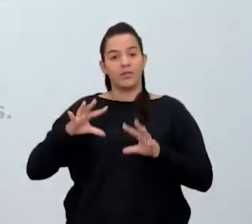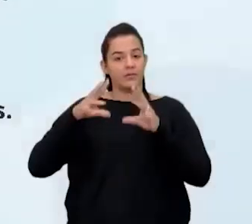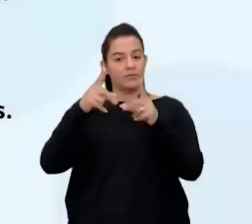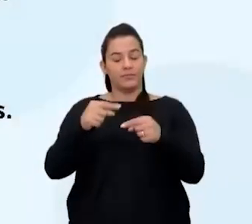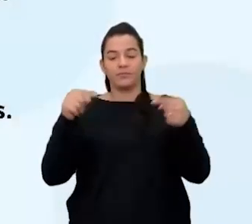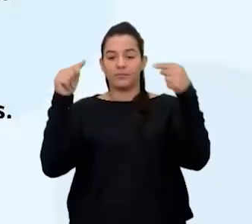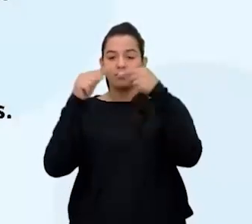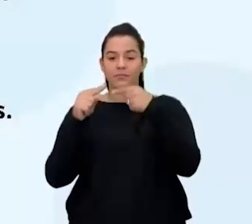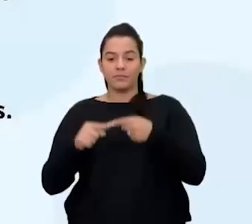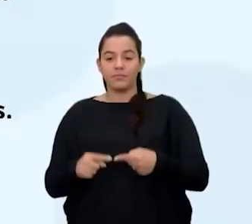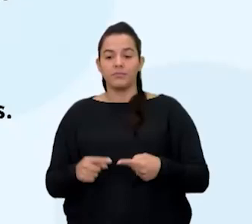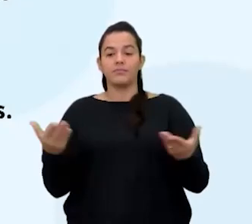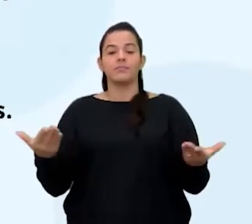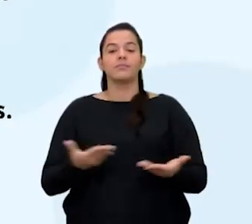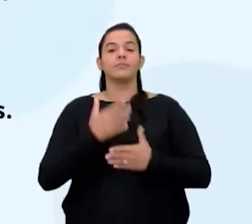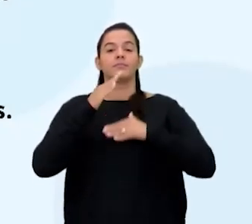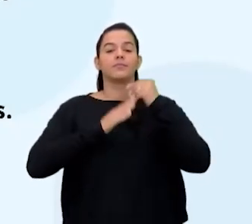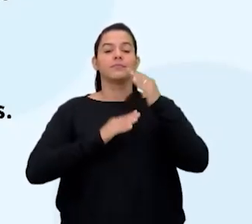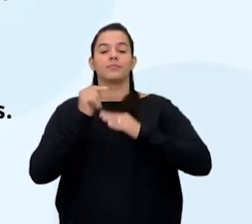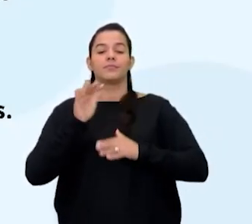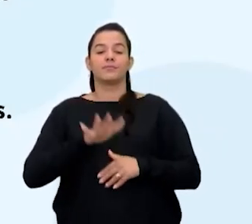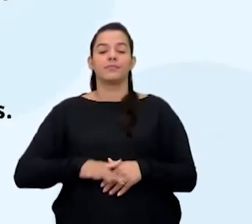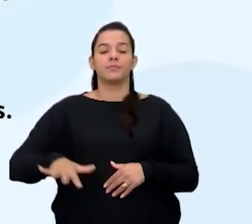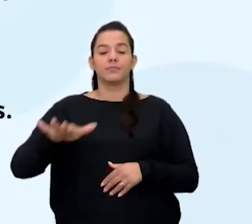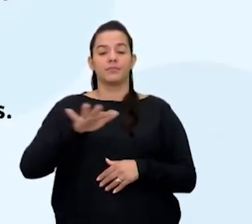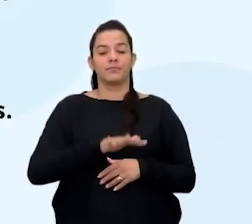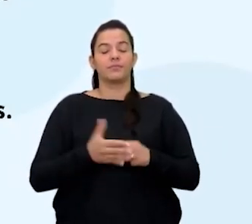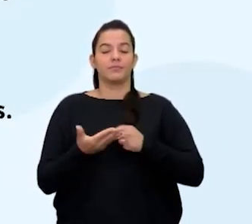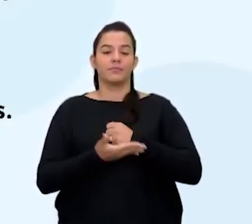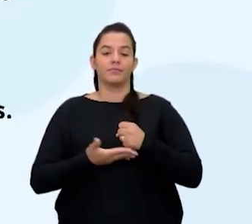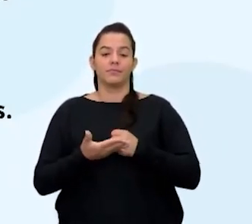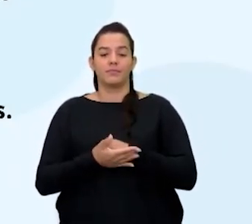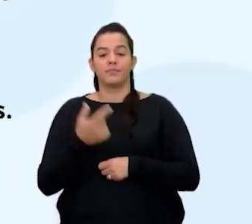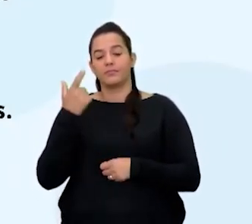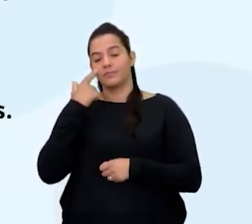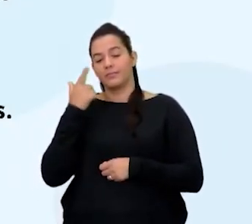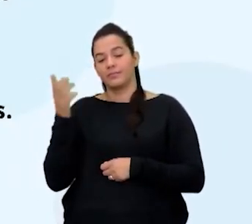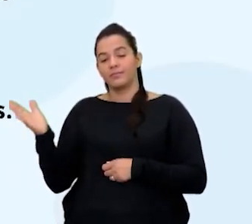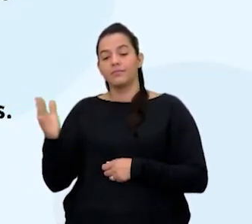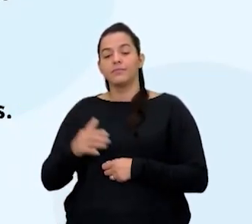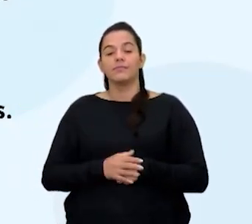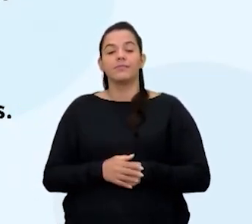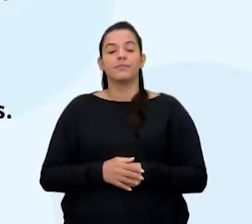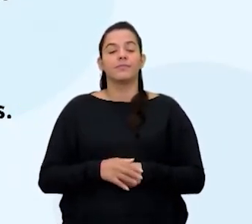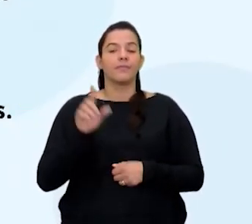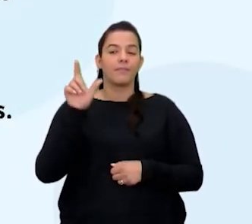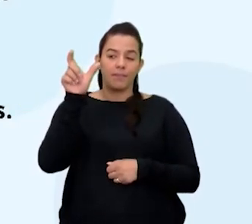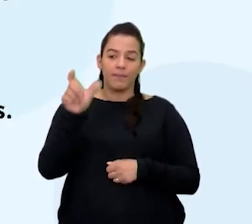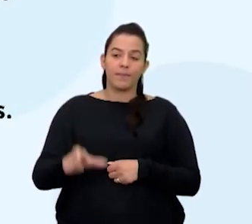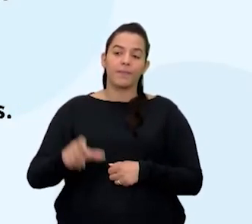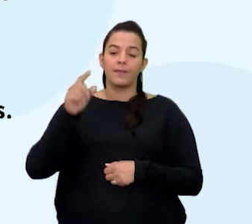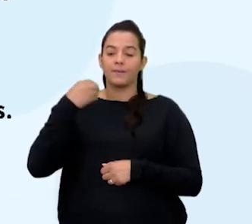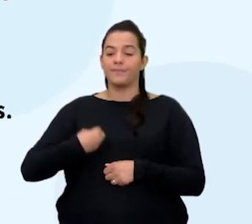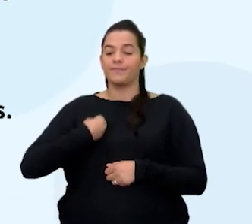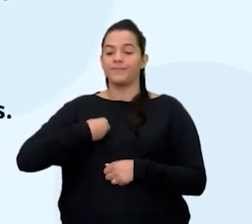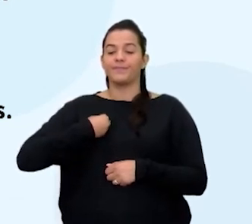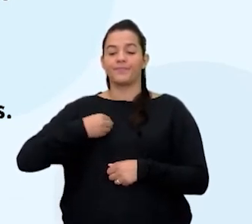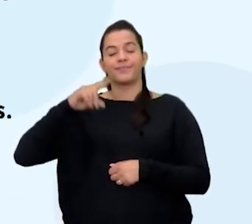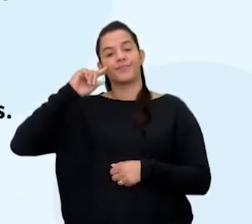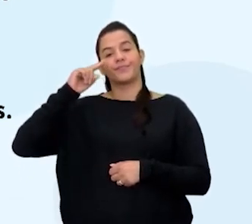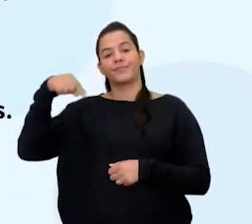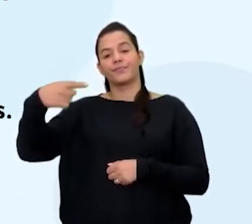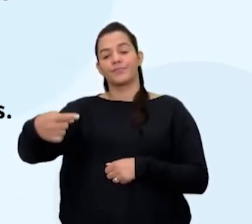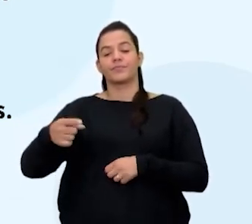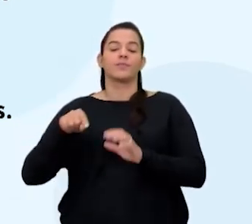a nossa habilidade geral básica, que é analisar situações da vida cotidiana, estilos